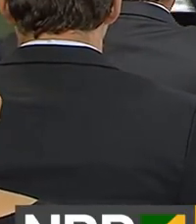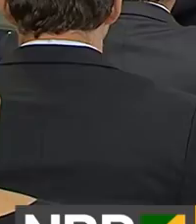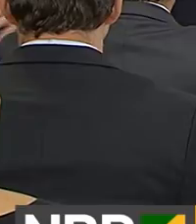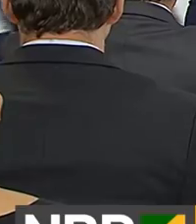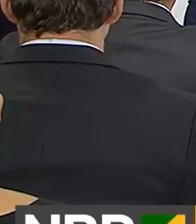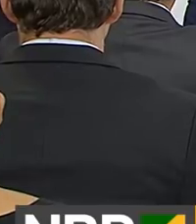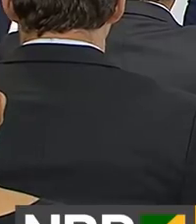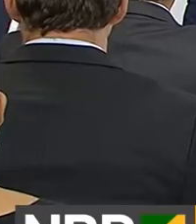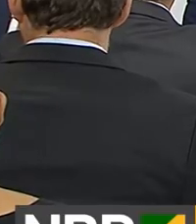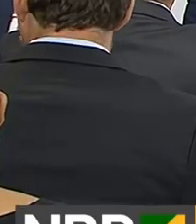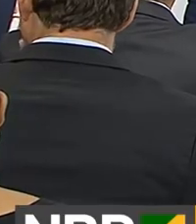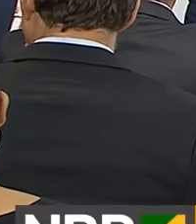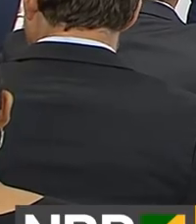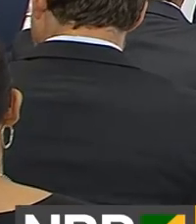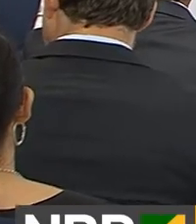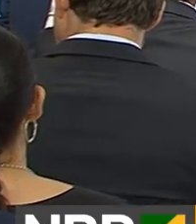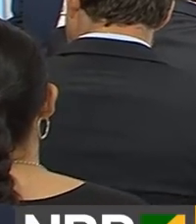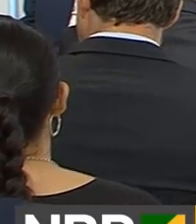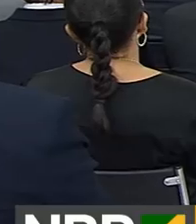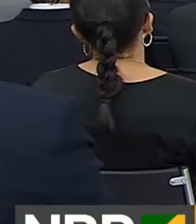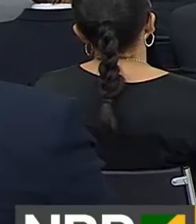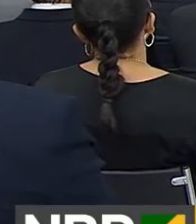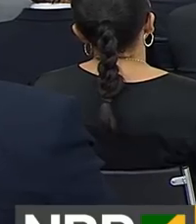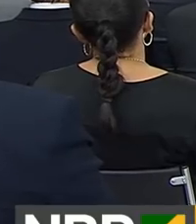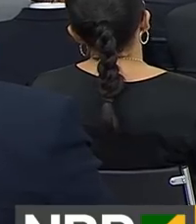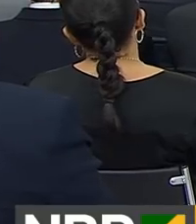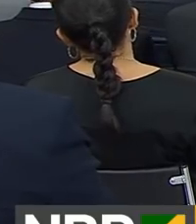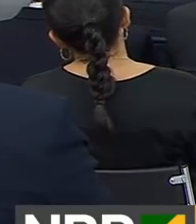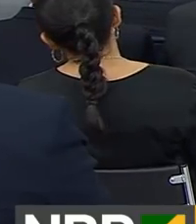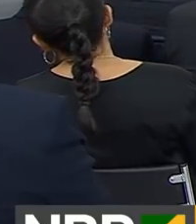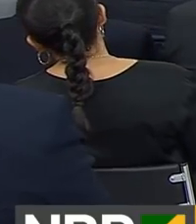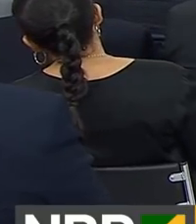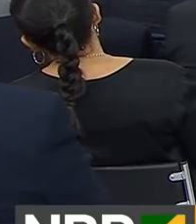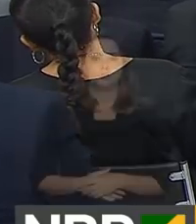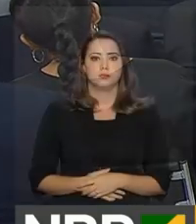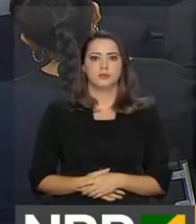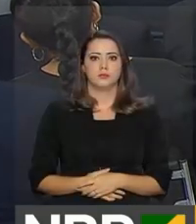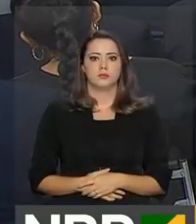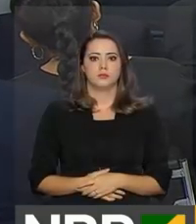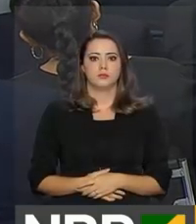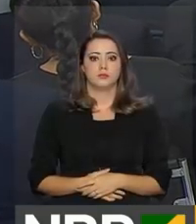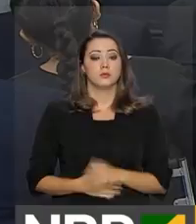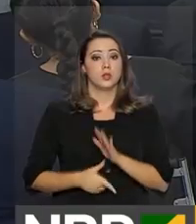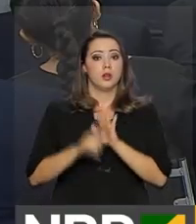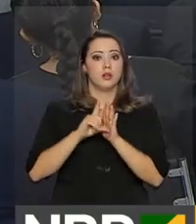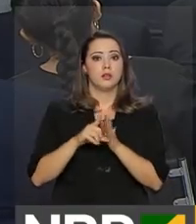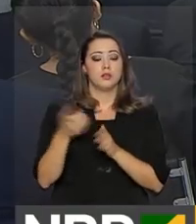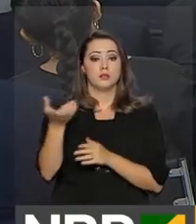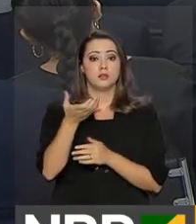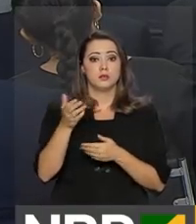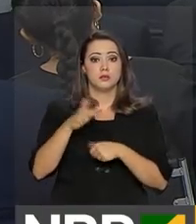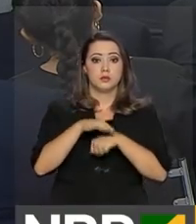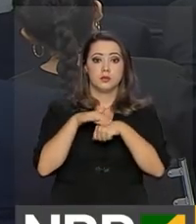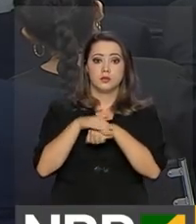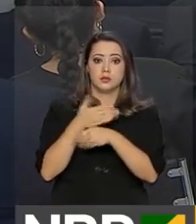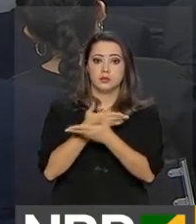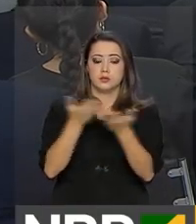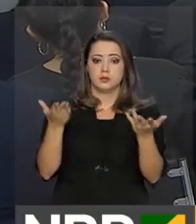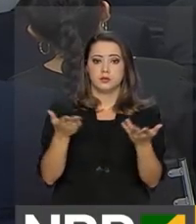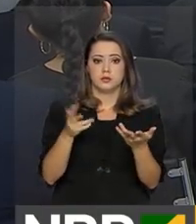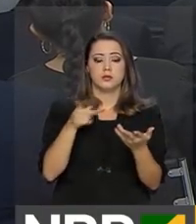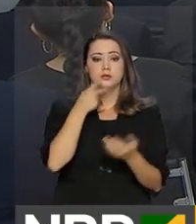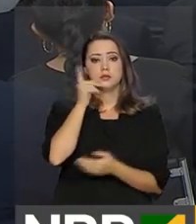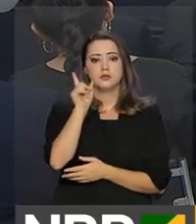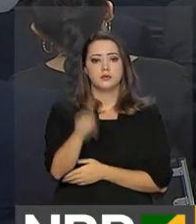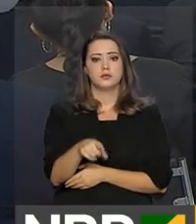minerais cefem antes de se lesionar eu quero conversar um pouco vocês e dizer